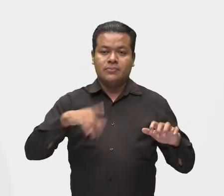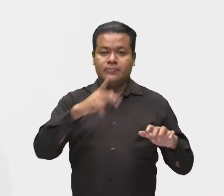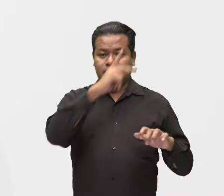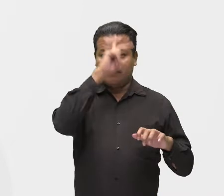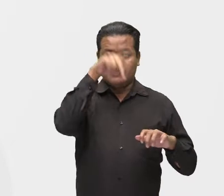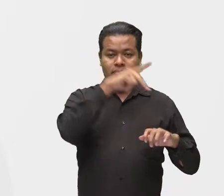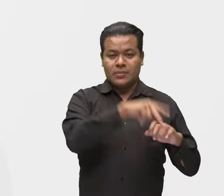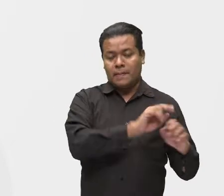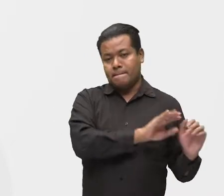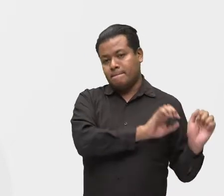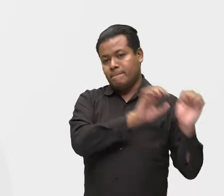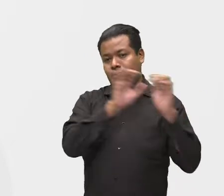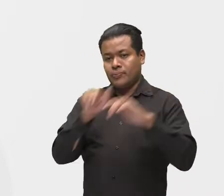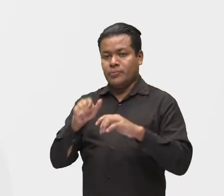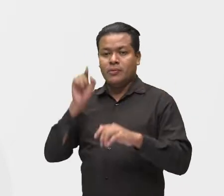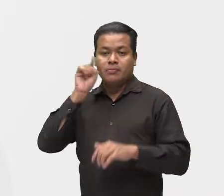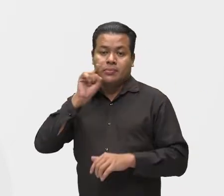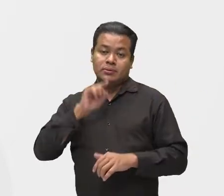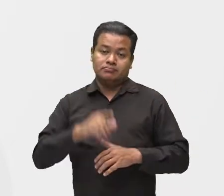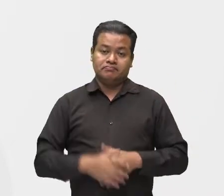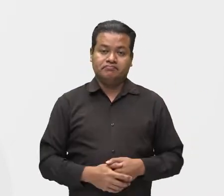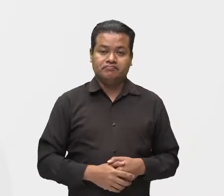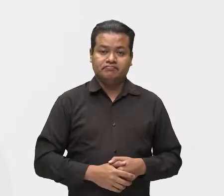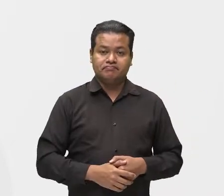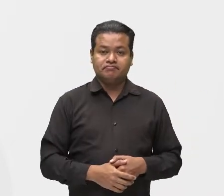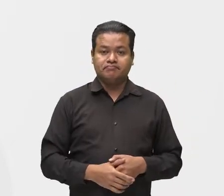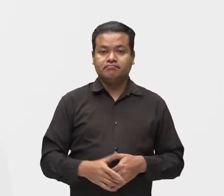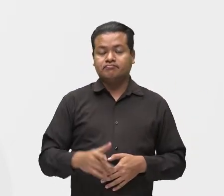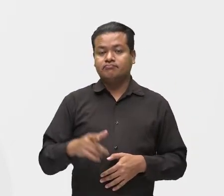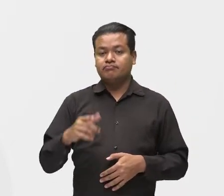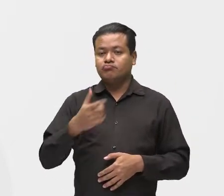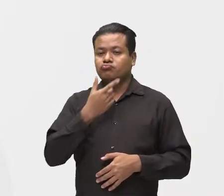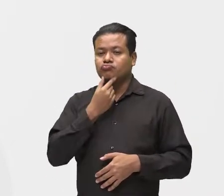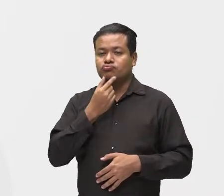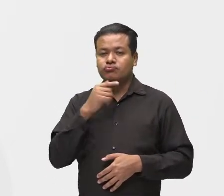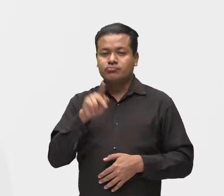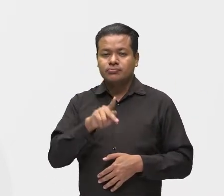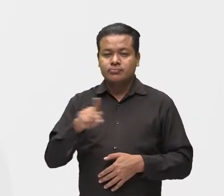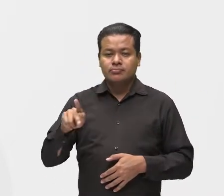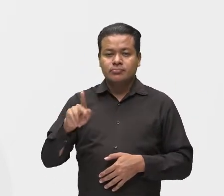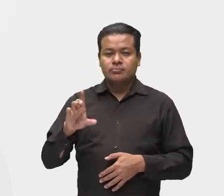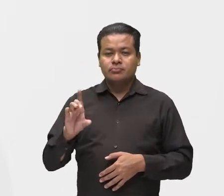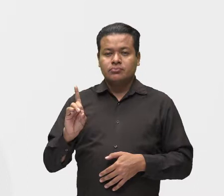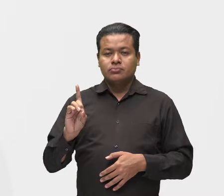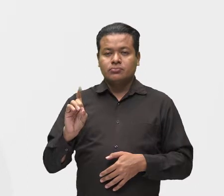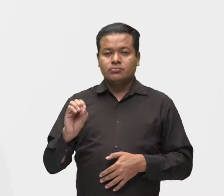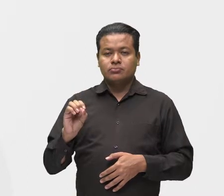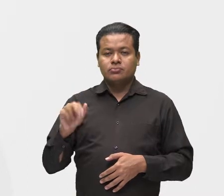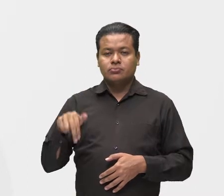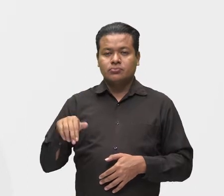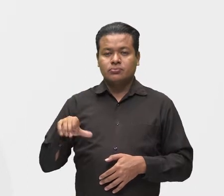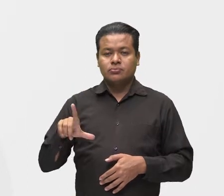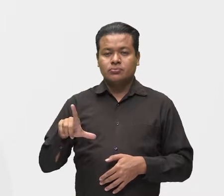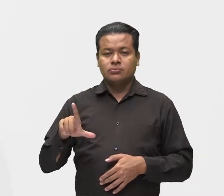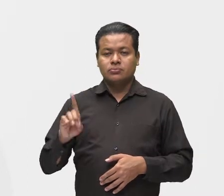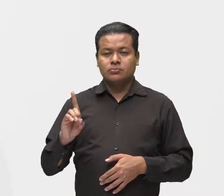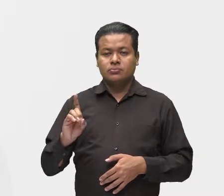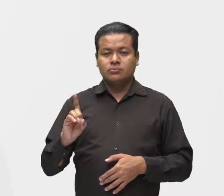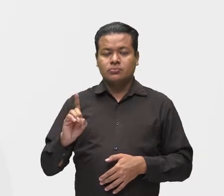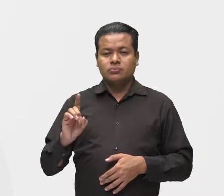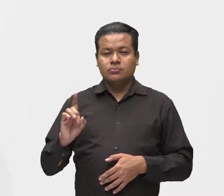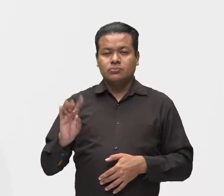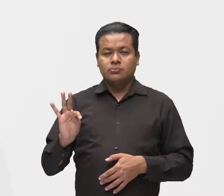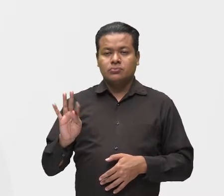Estados Unidos. O presidente anterior, inclusive, o Donald Trump, o presidente que foi eleito lá em 2016, né,